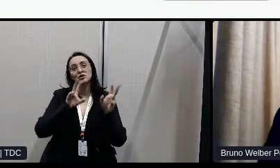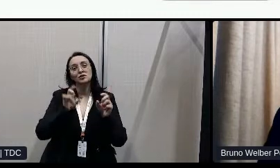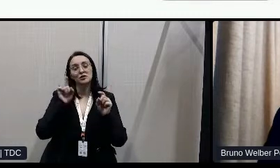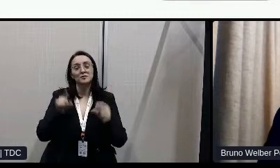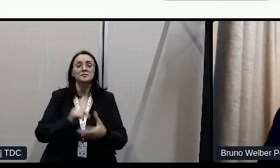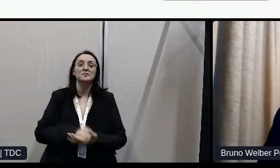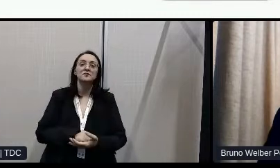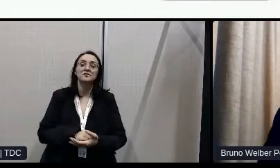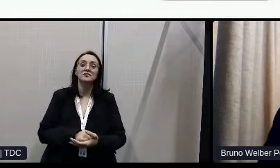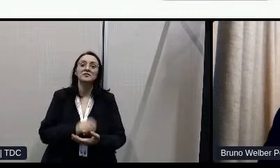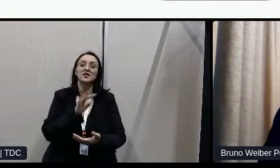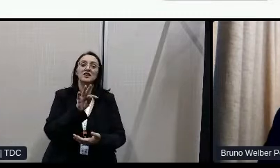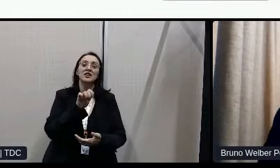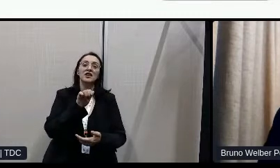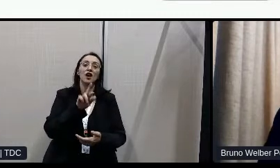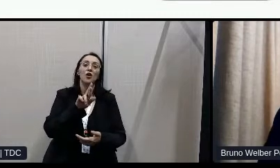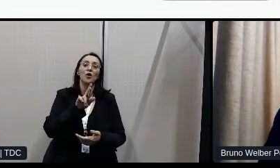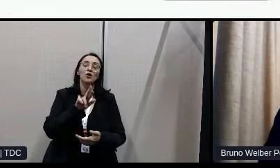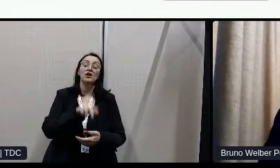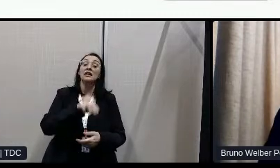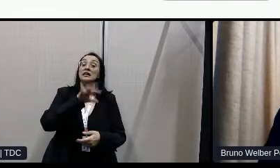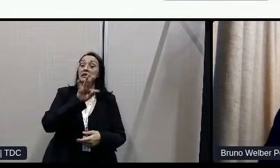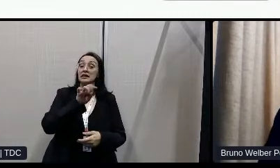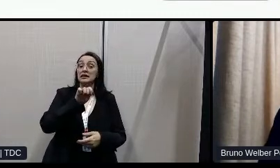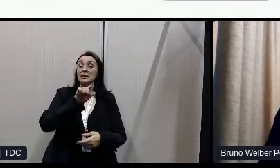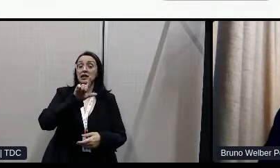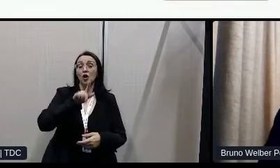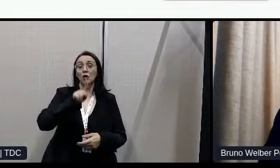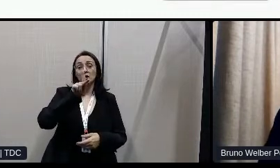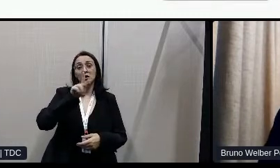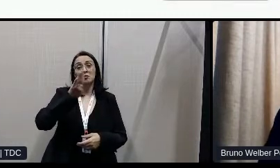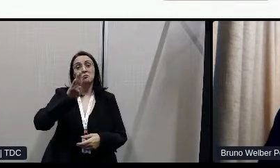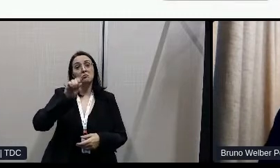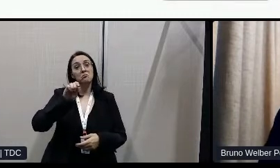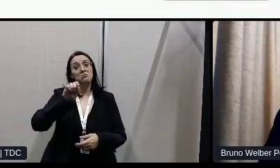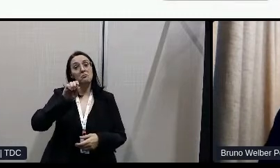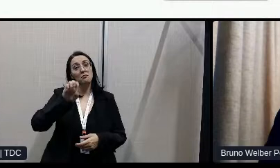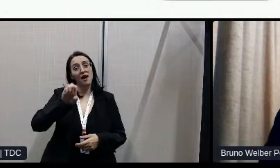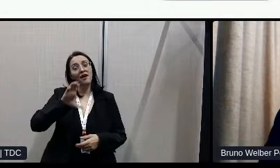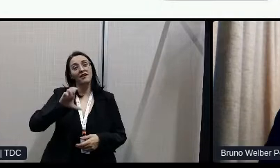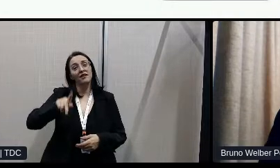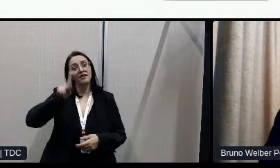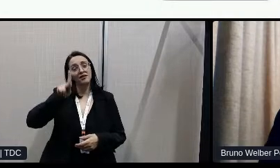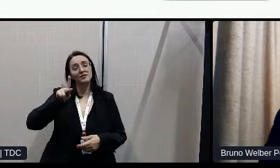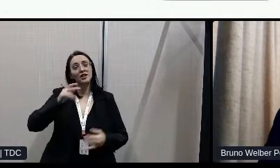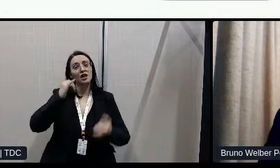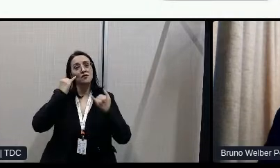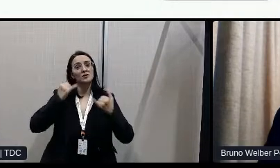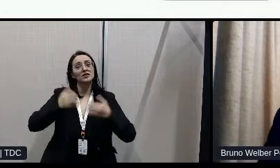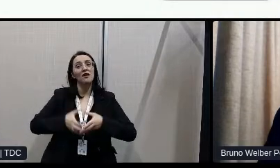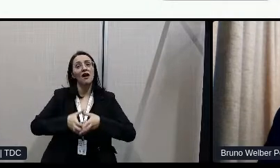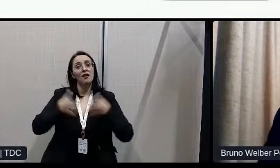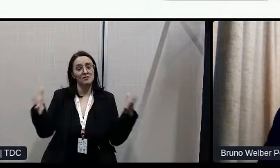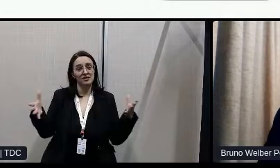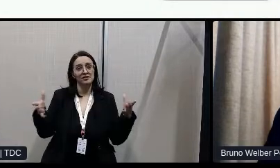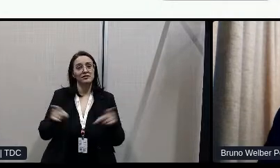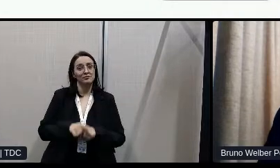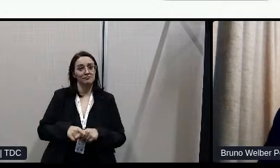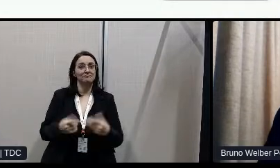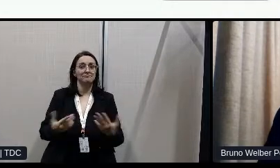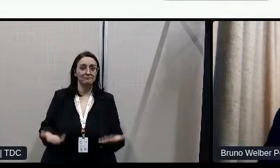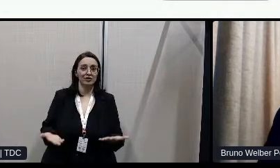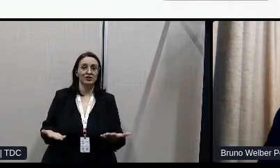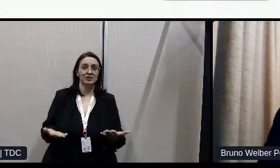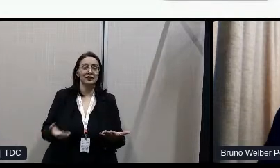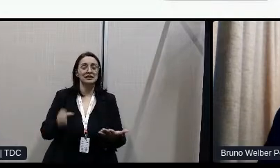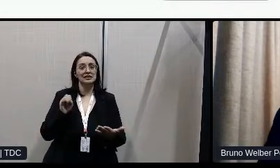que o talkback teve essa queda. Entendemos que essa queda do talkback, quando a gente olha os dados de forma ampla, poxa, se caiu os